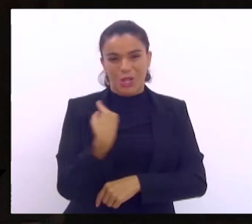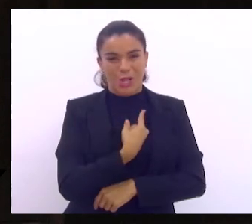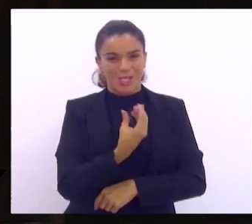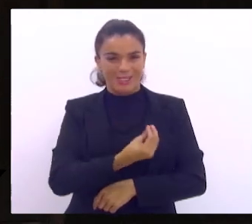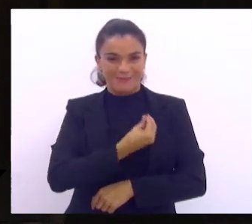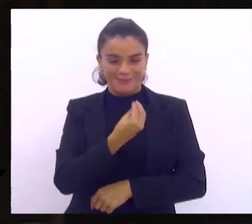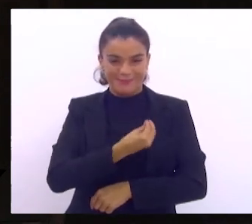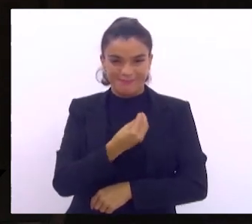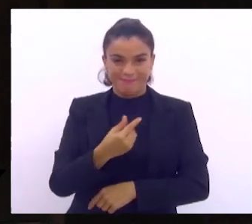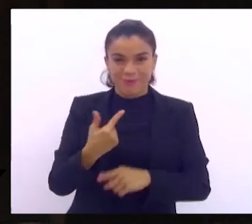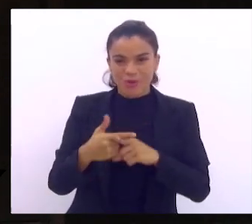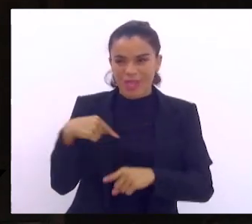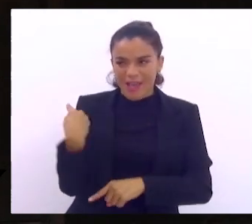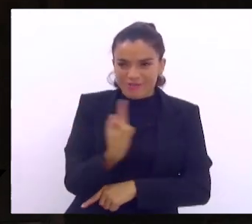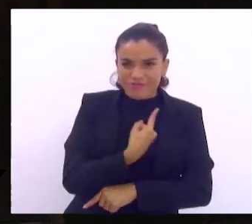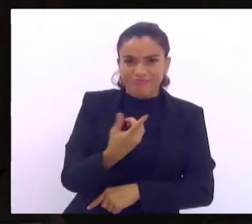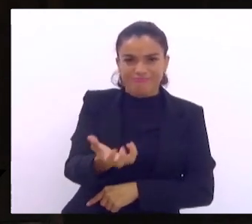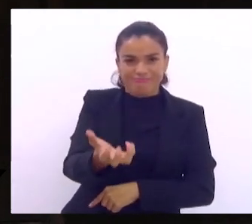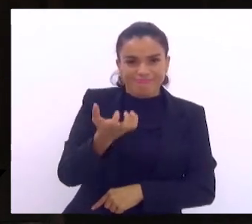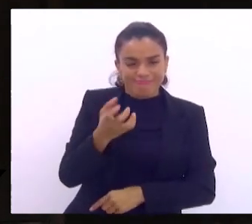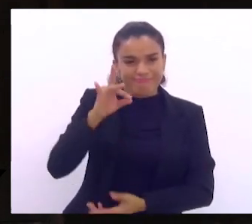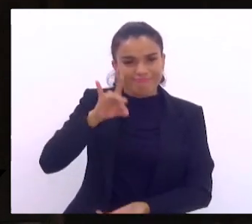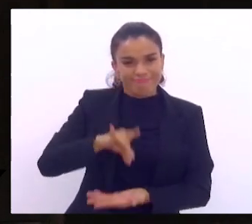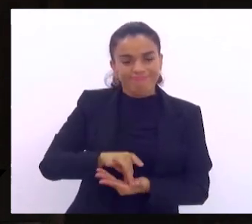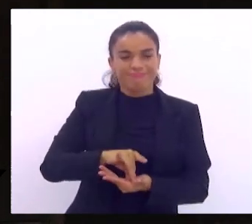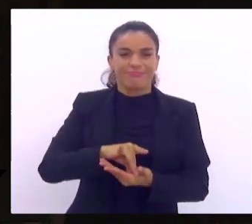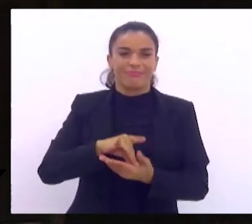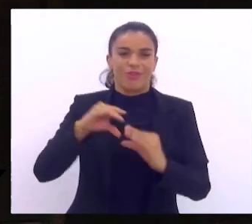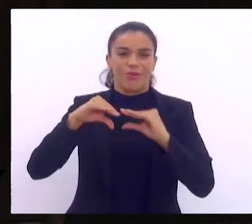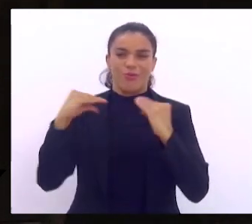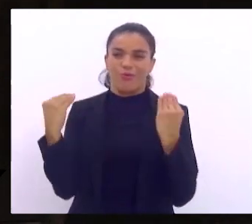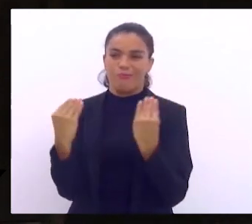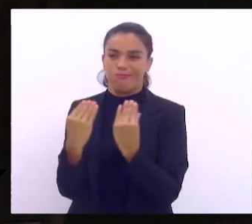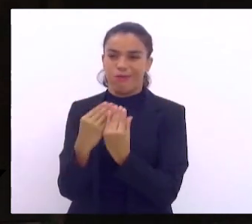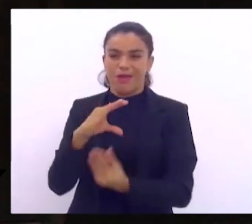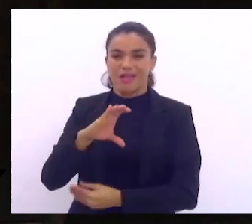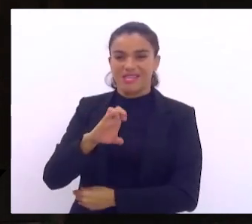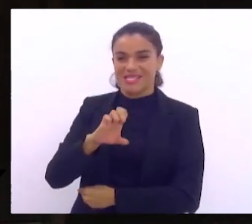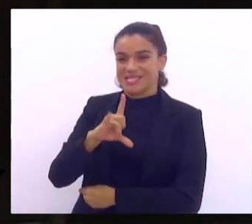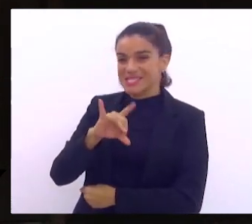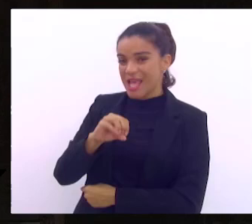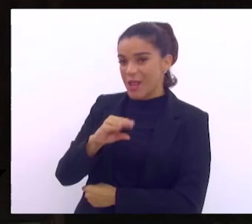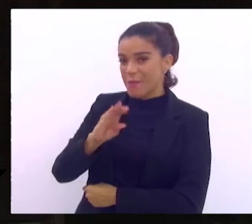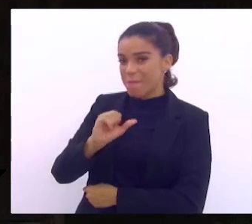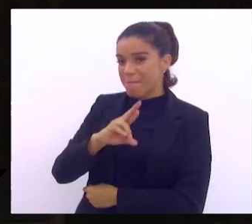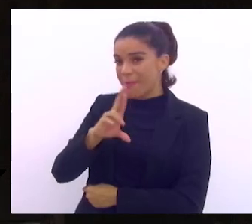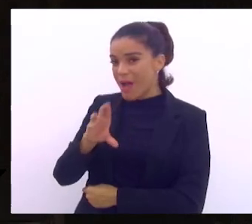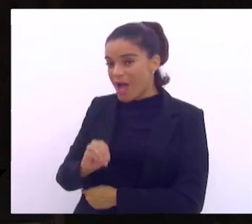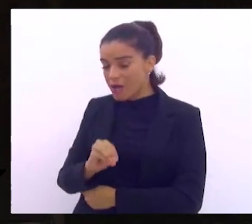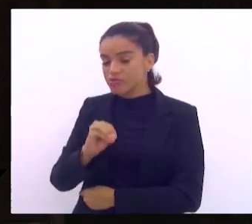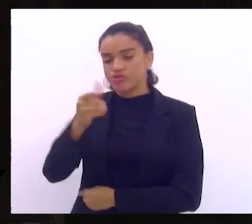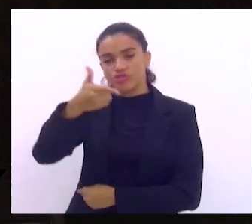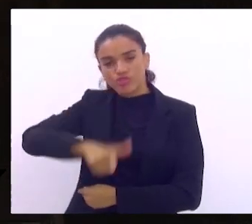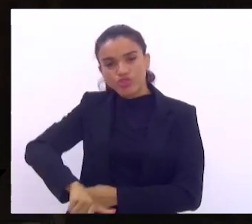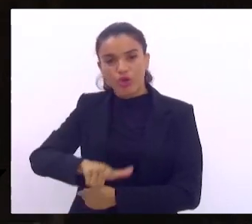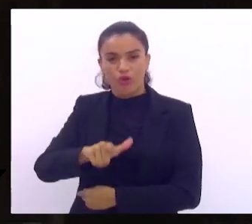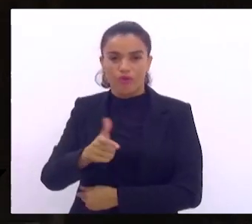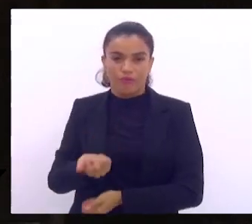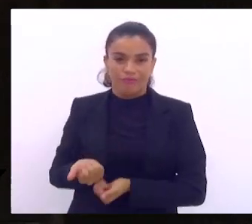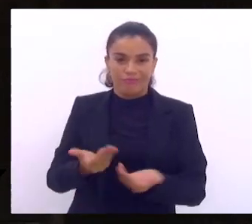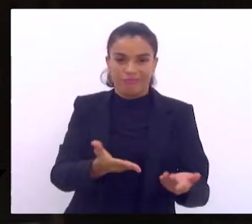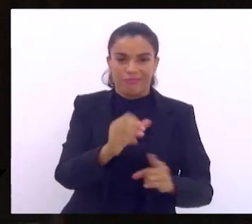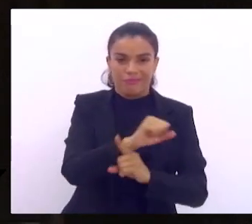porque a gente quer que realmente o Célio de Barros ele retorne, para que tenhamos